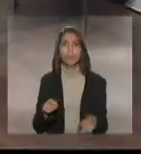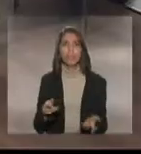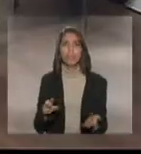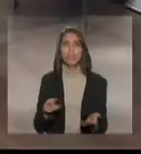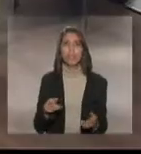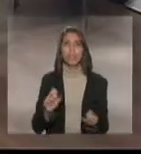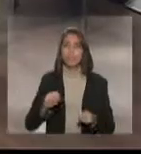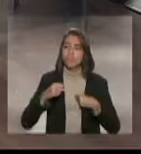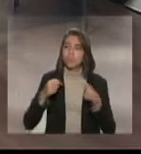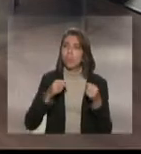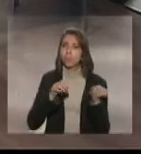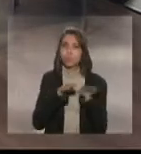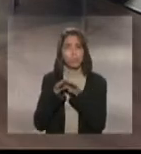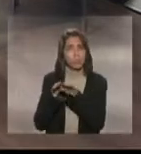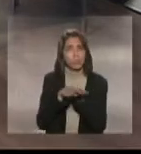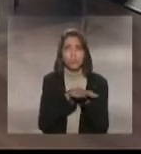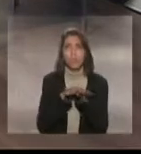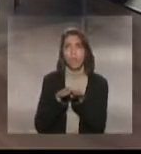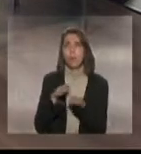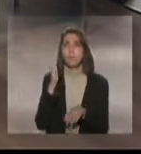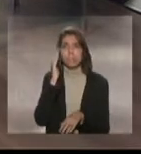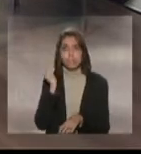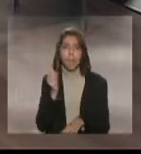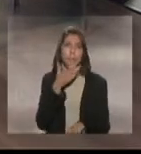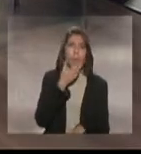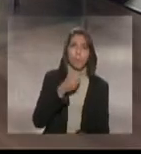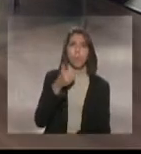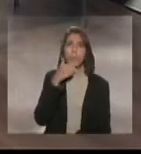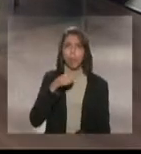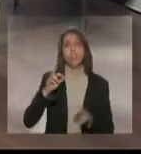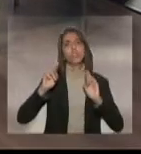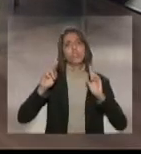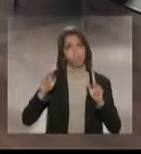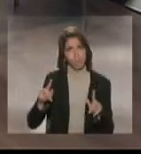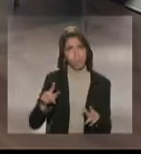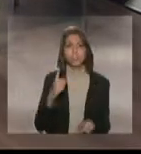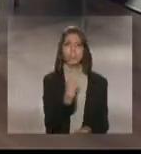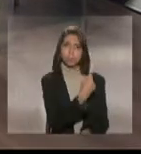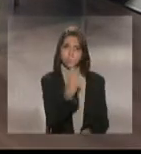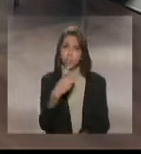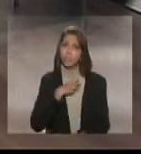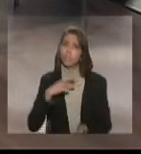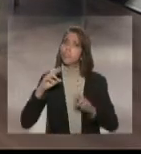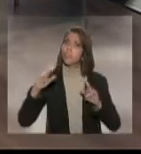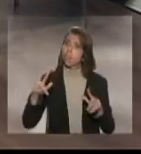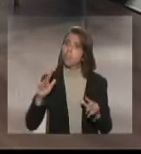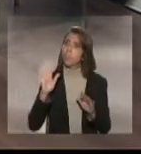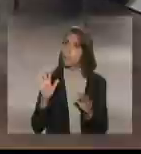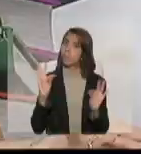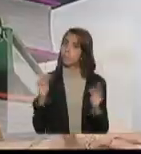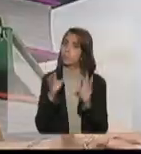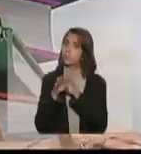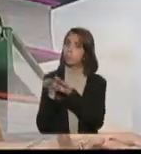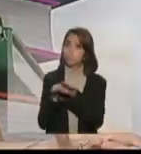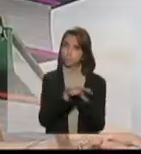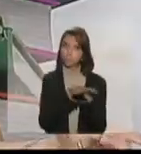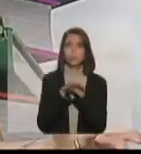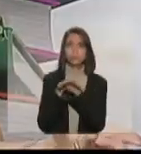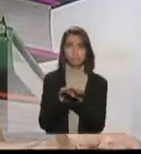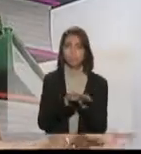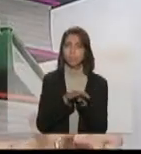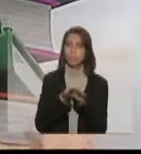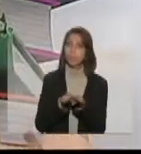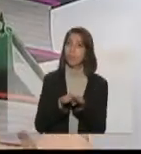ajuda mas ela igualdade é é diferente é e zara onde tem o seu diferencial cada mais uma diferença tratada na